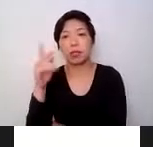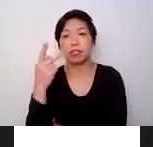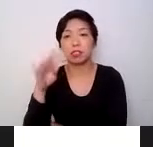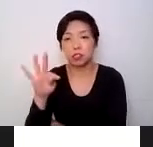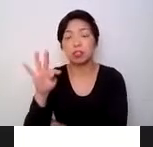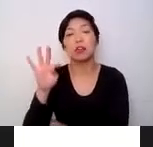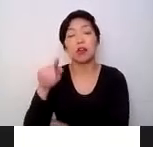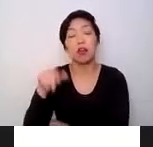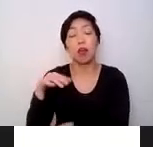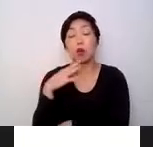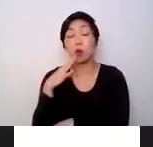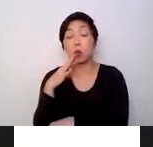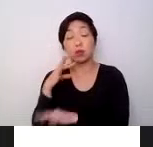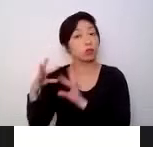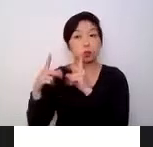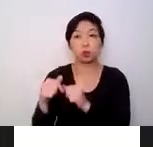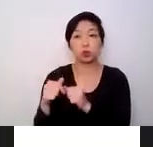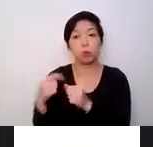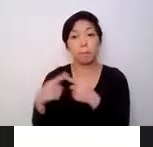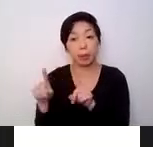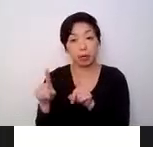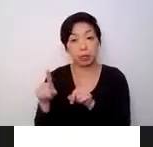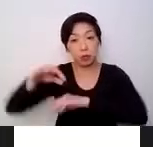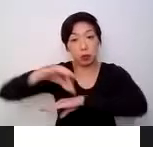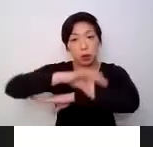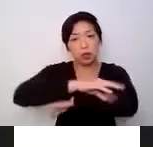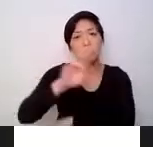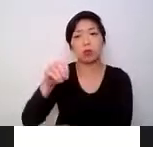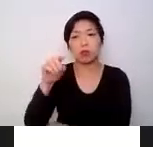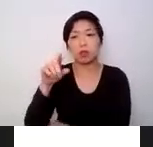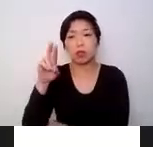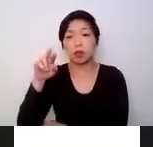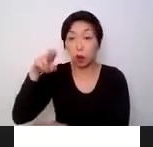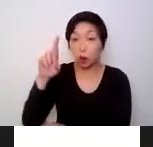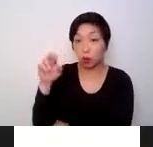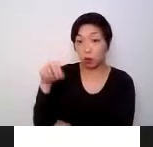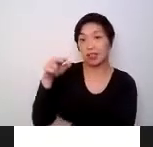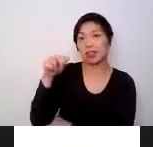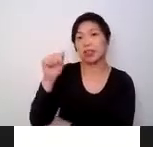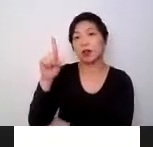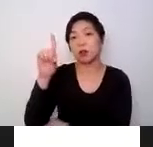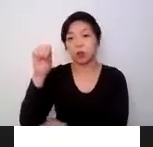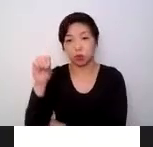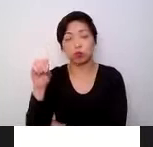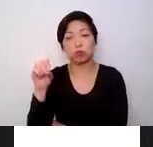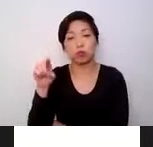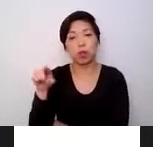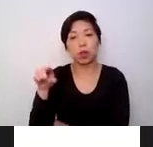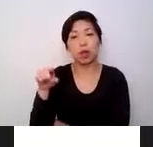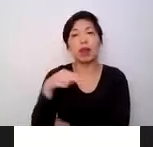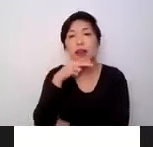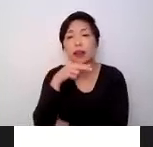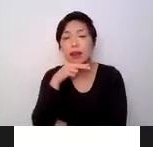mas o arquiteto Ronaldo Dushmes fez em conversas em conversas que é neto do húngaro Paulo Hanschburg